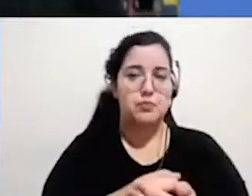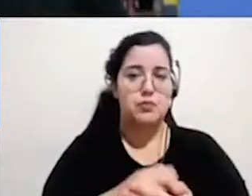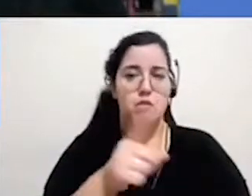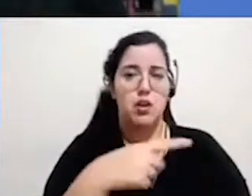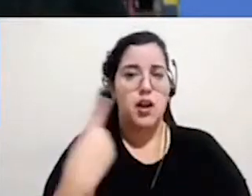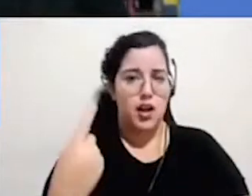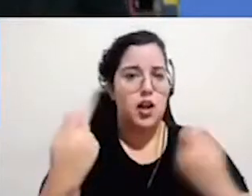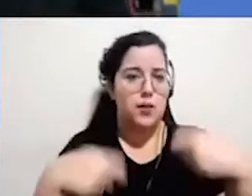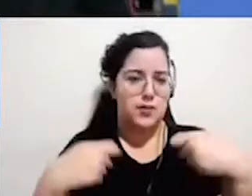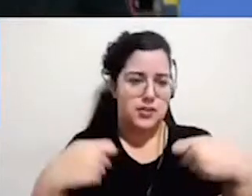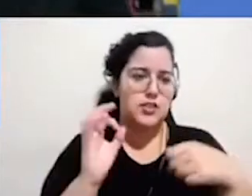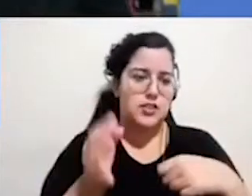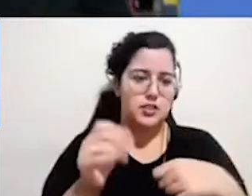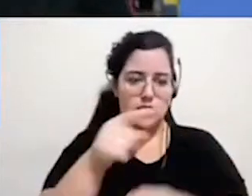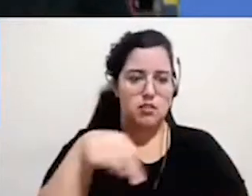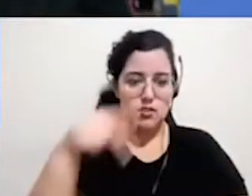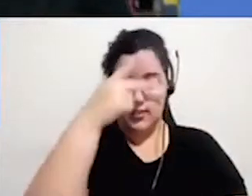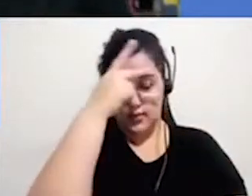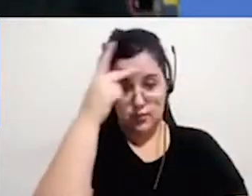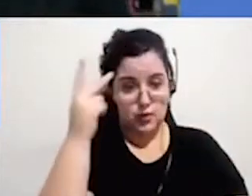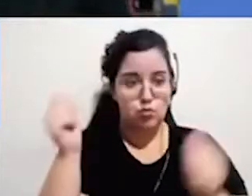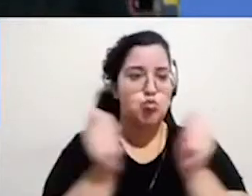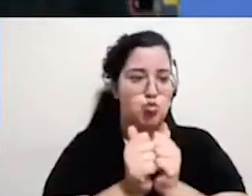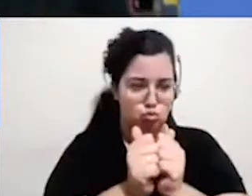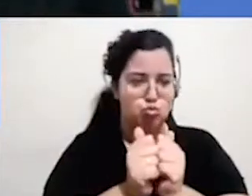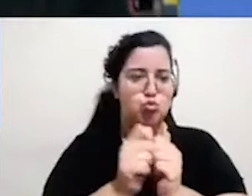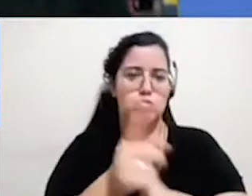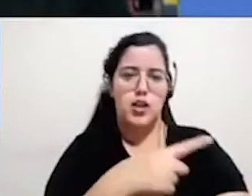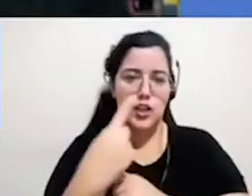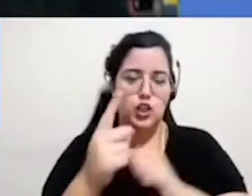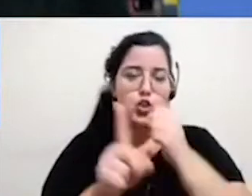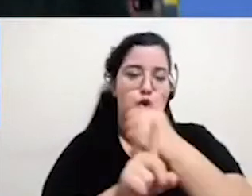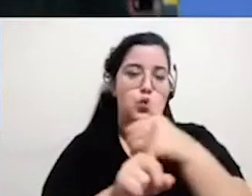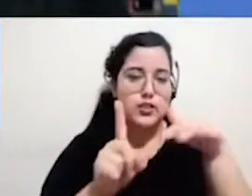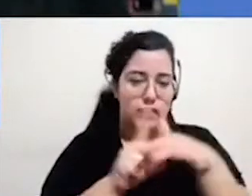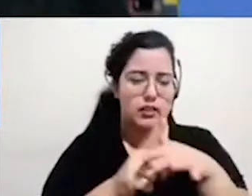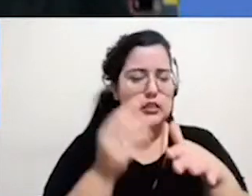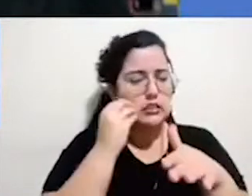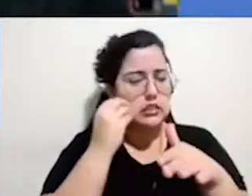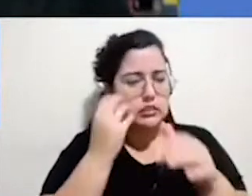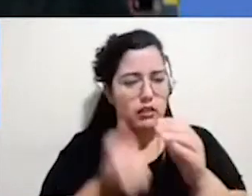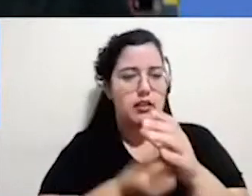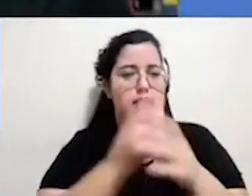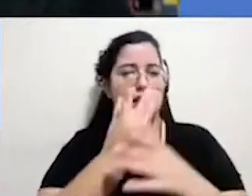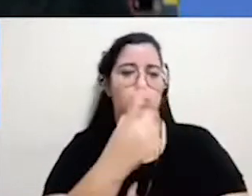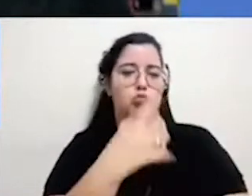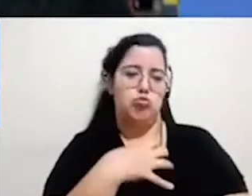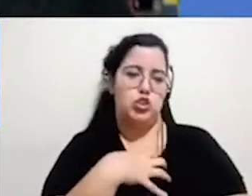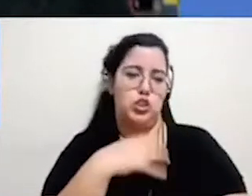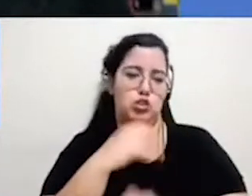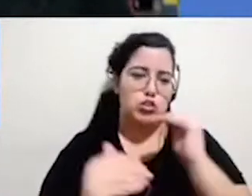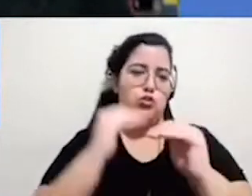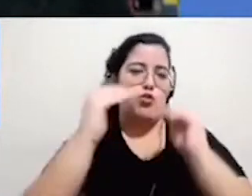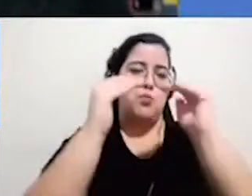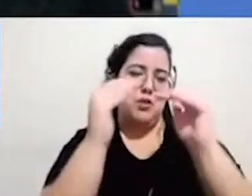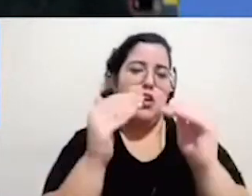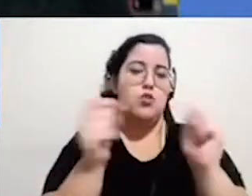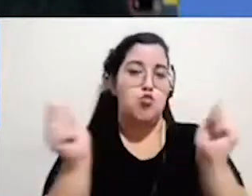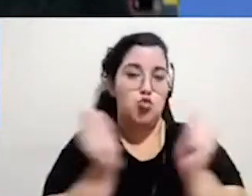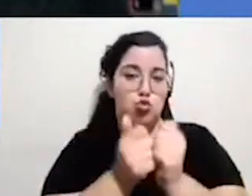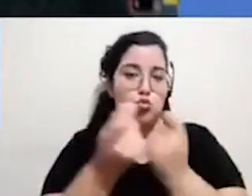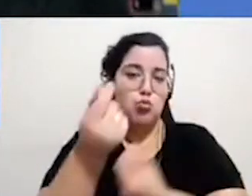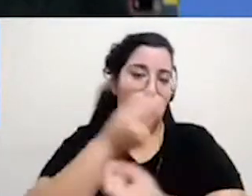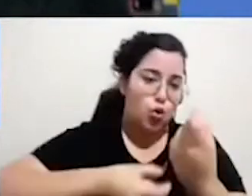A gente vai precisar de todo mundo para ajudar a pensar neste desenvolvimento. E quando eu falo desenvolvimento econômico, social,